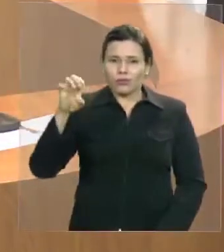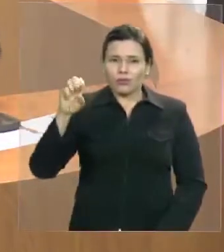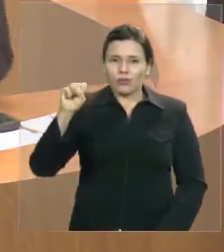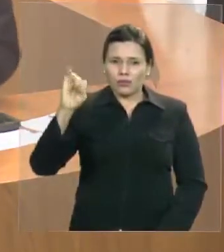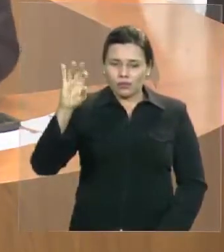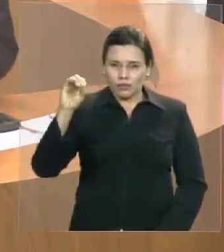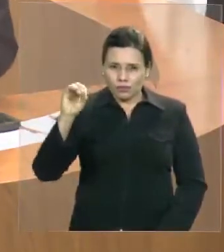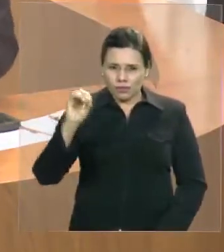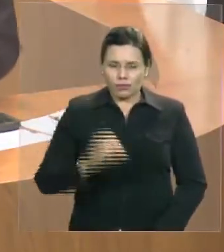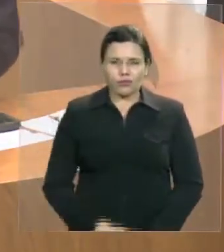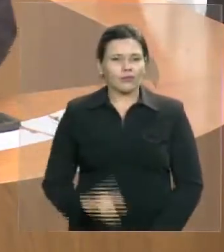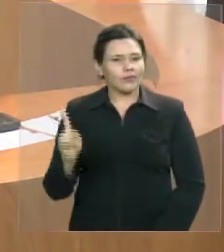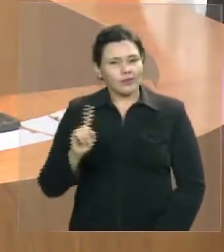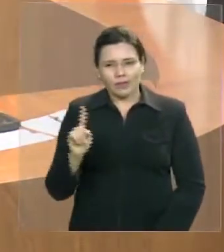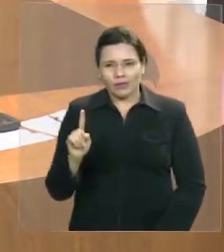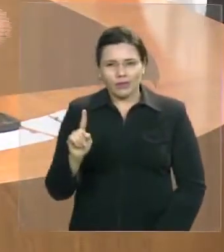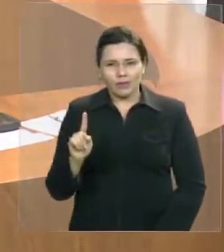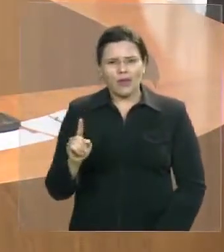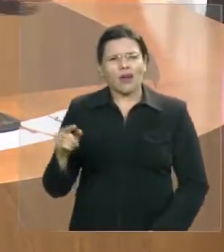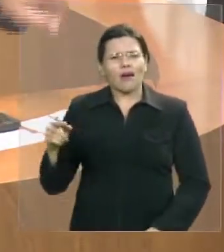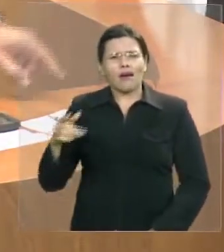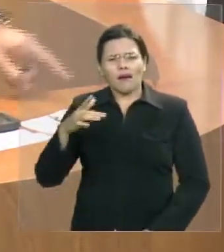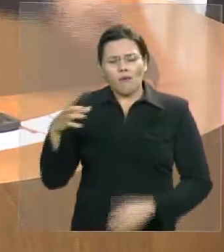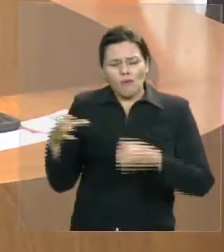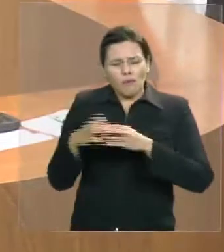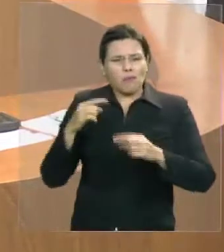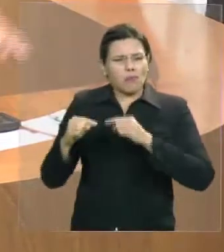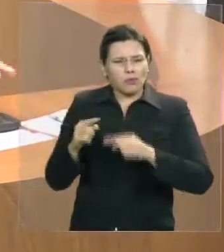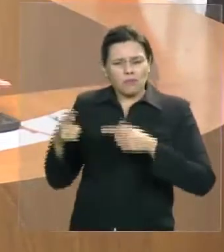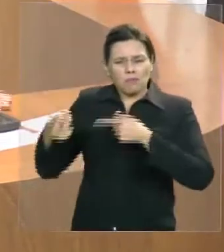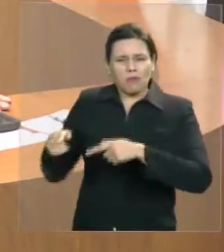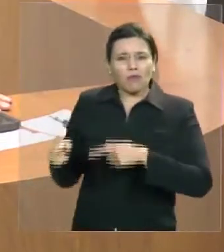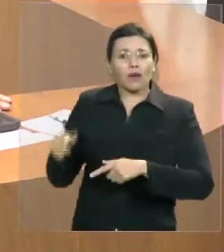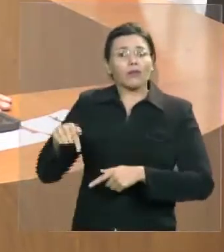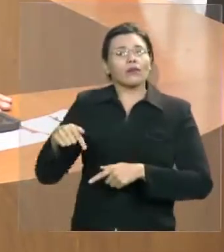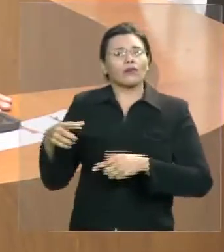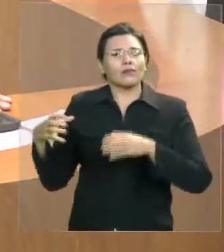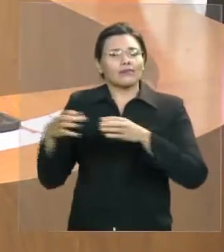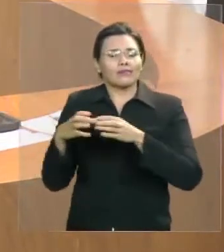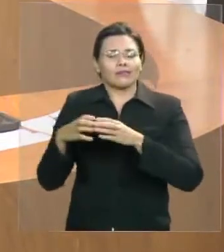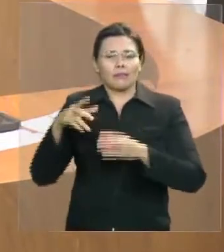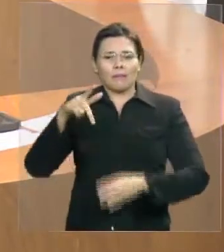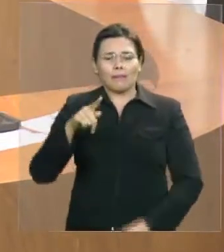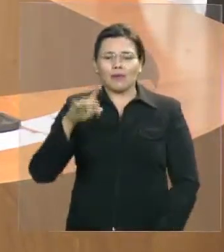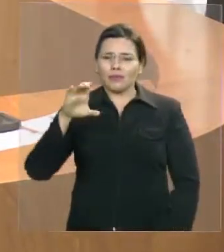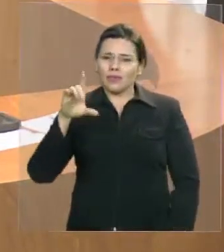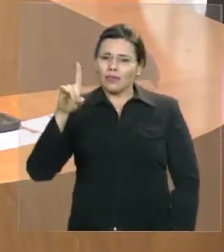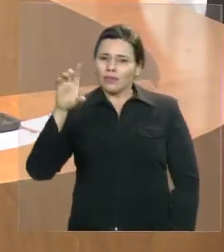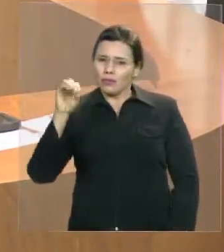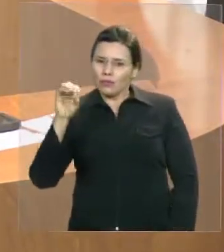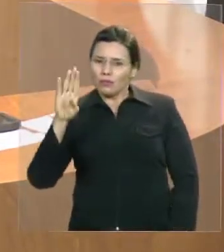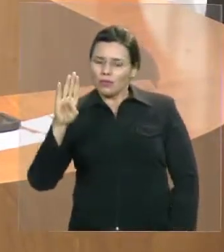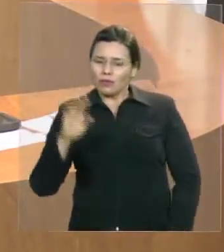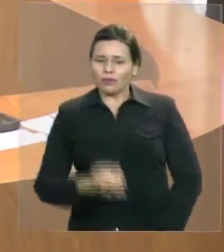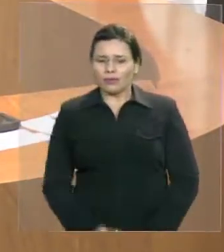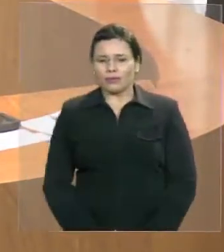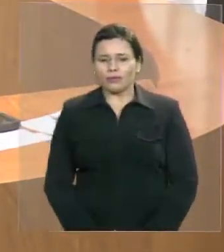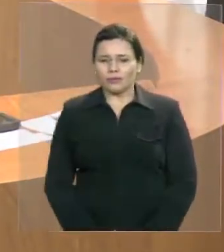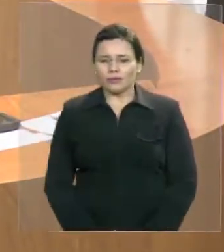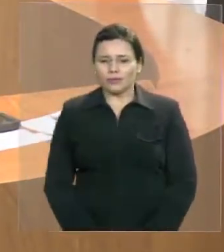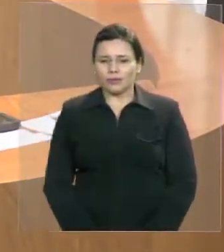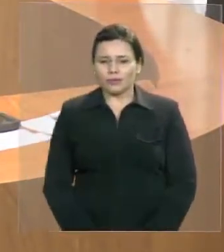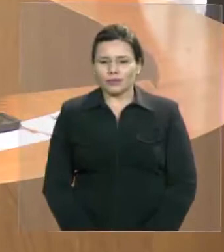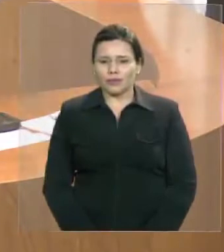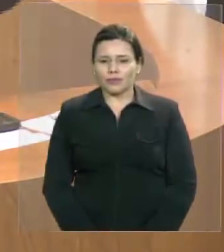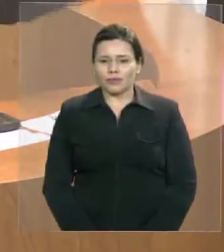que dizia que mandava. O governador Flávio Dino chegou e disse: ó, o PCdoB é teu aqui, vereador.